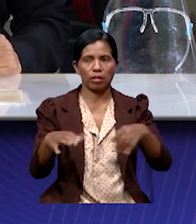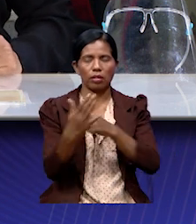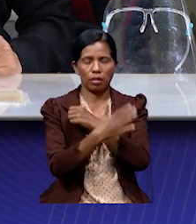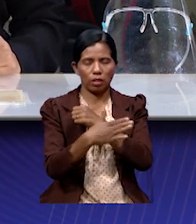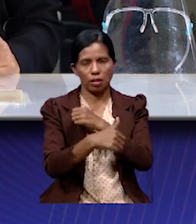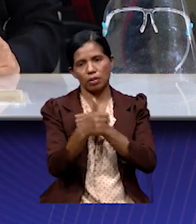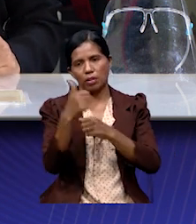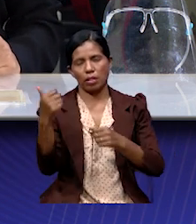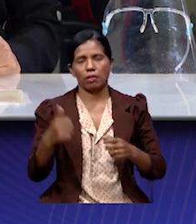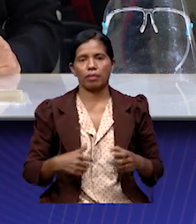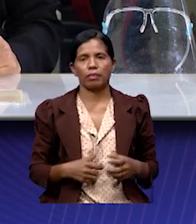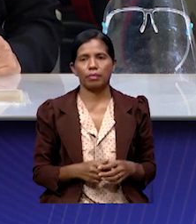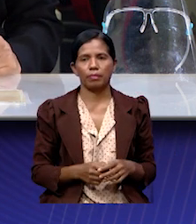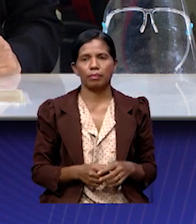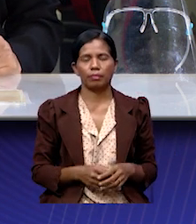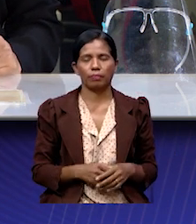Railior.